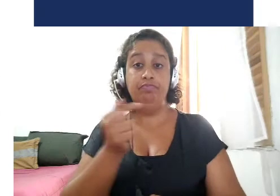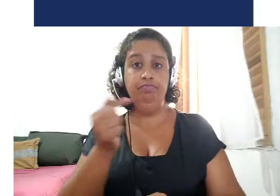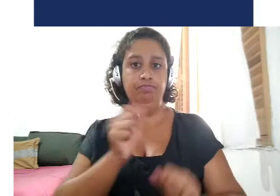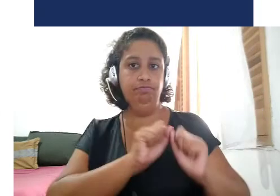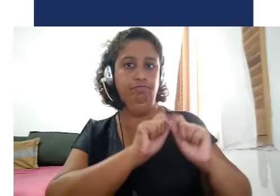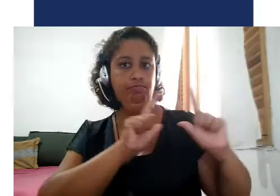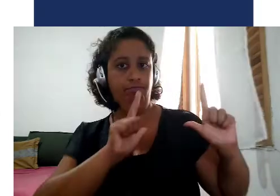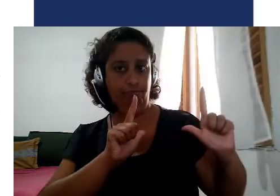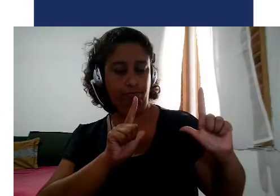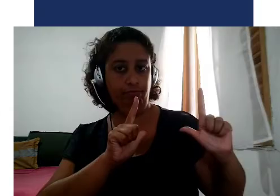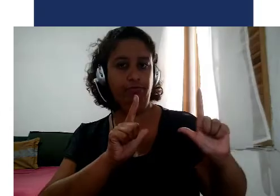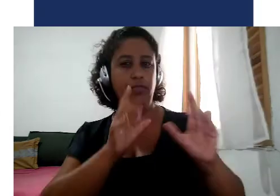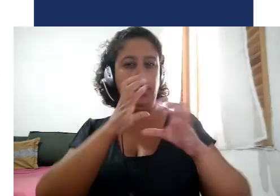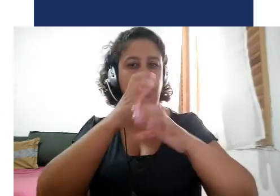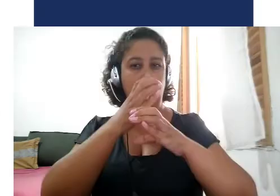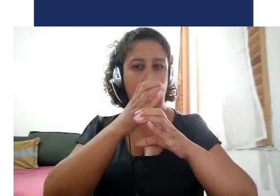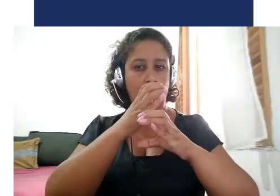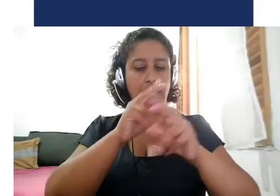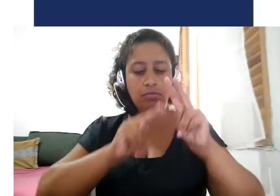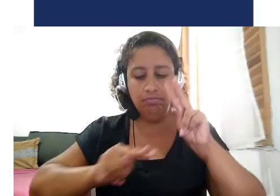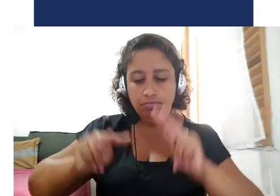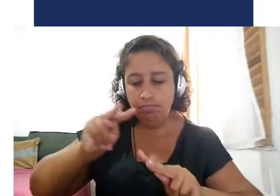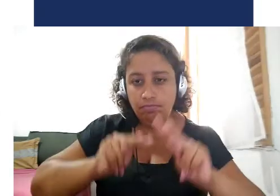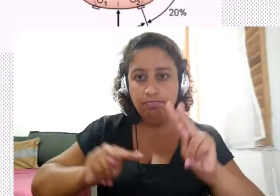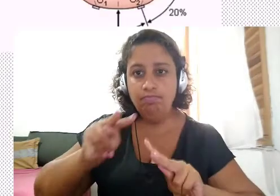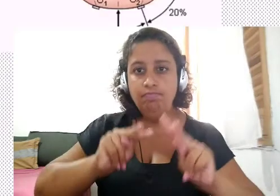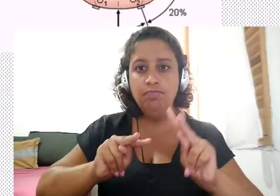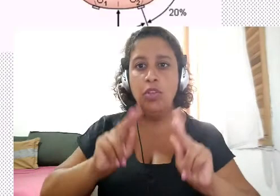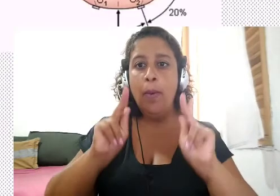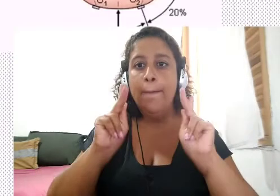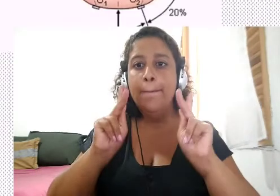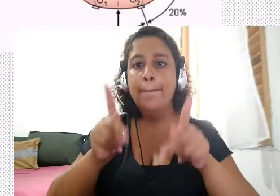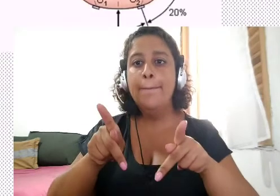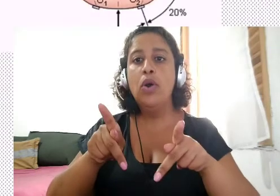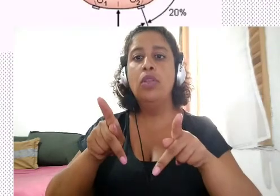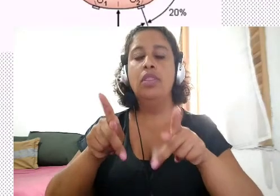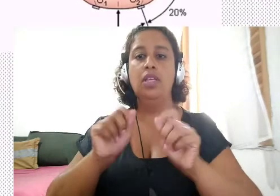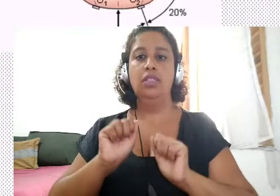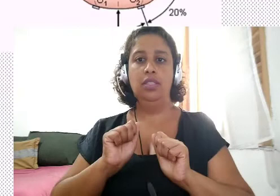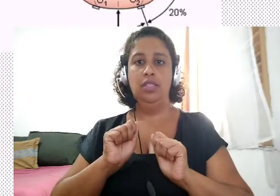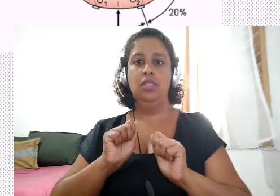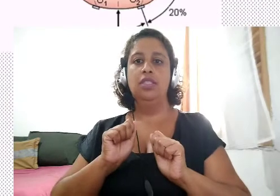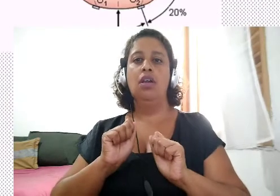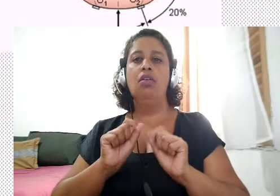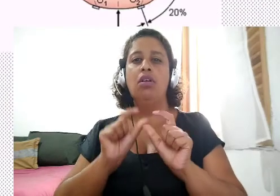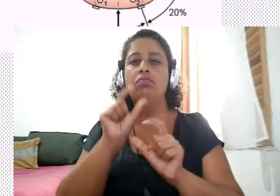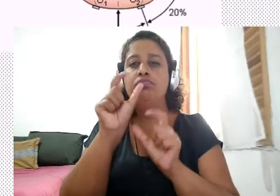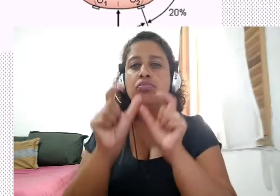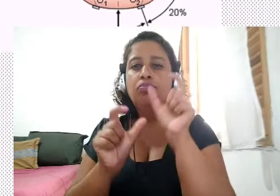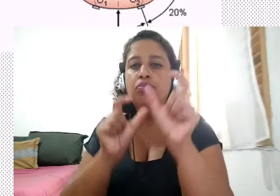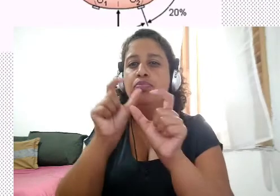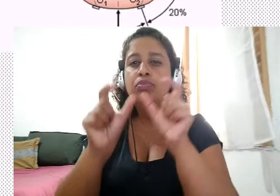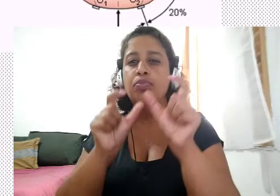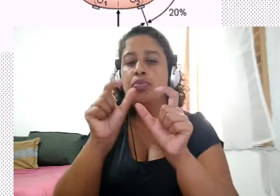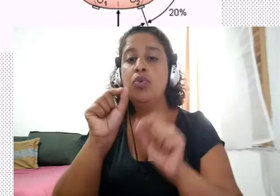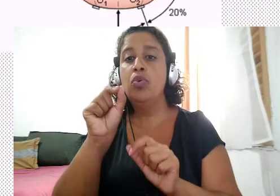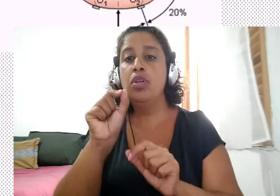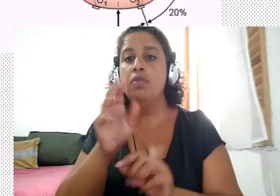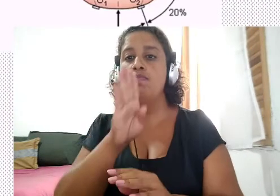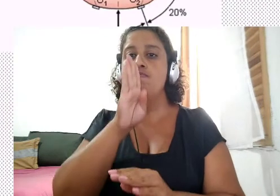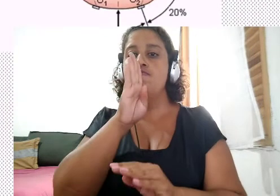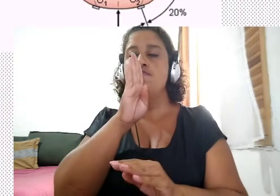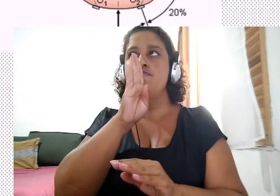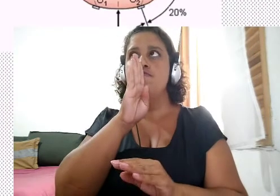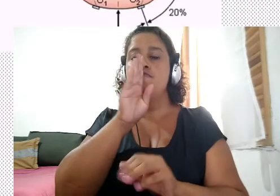entrada de potássio, que vai fazer uma pequena hiperpolarização da célula. Os eletrodos são colocados ao redor do couro cabeludo, e aqui tem uma